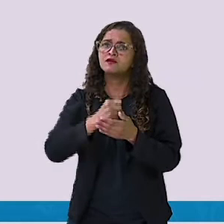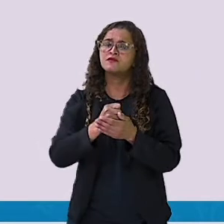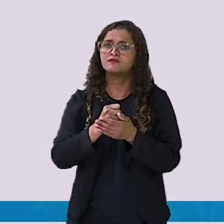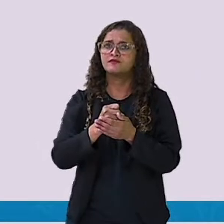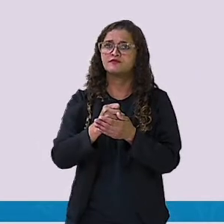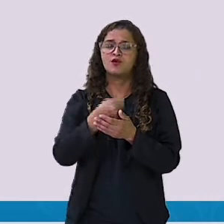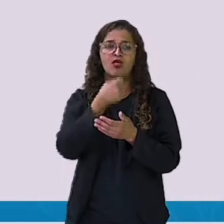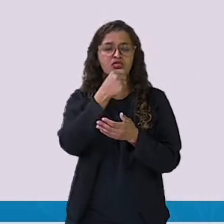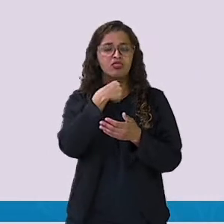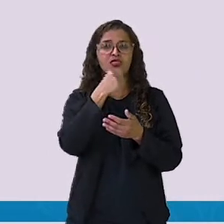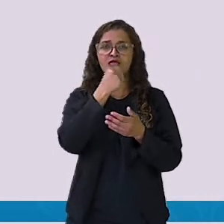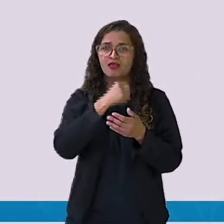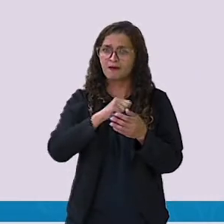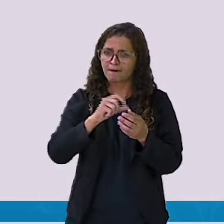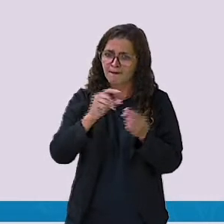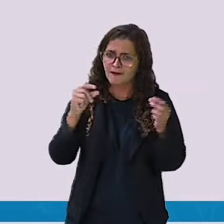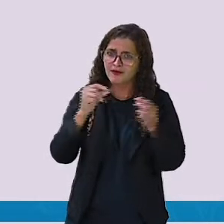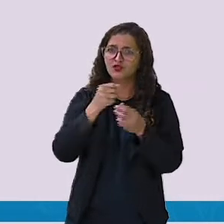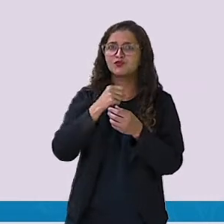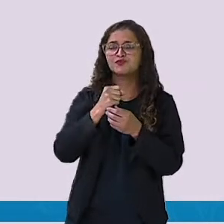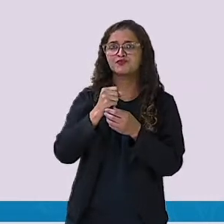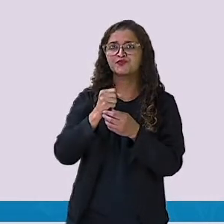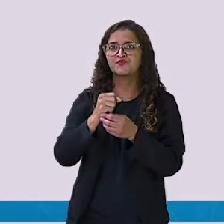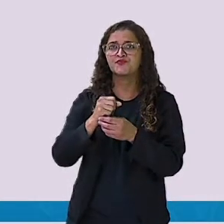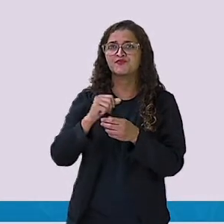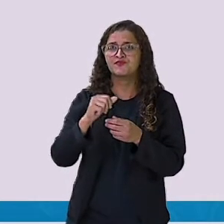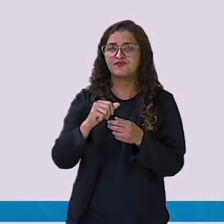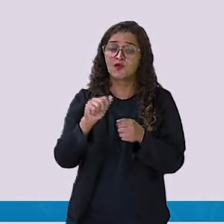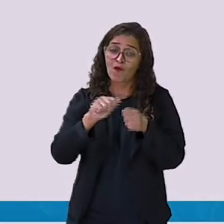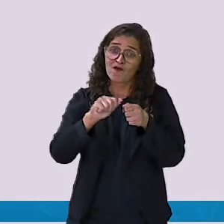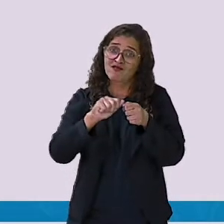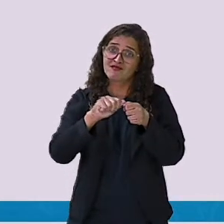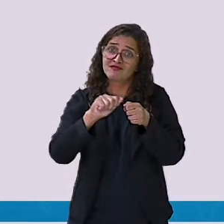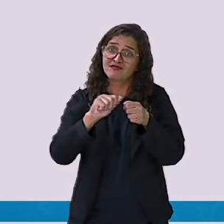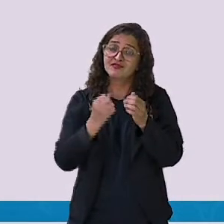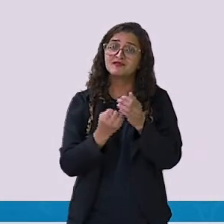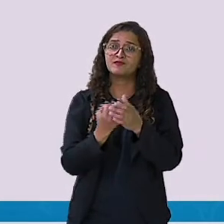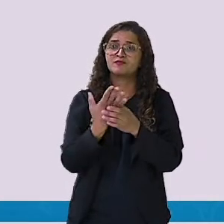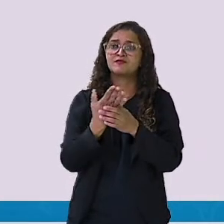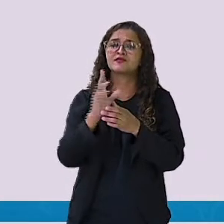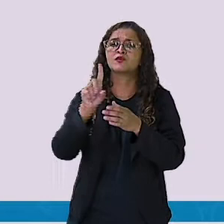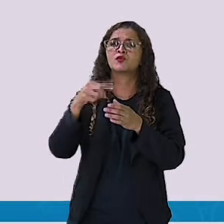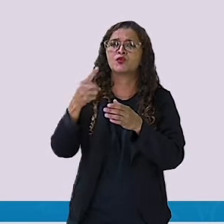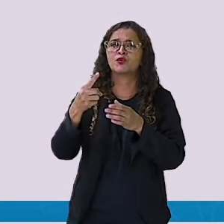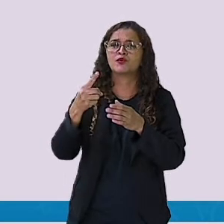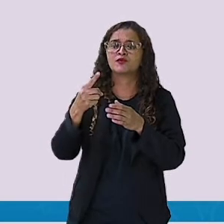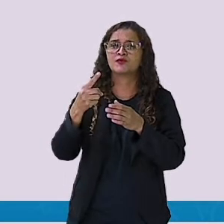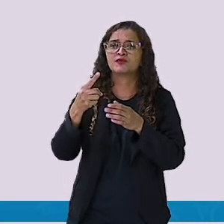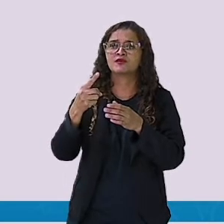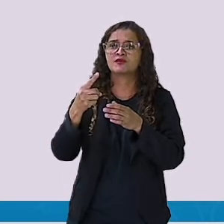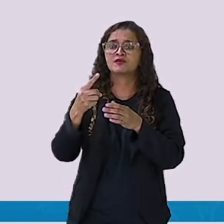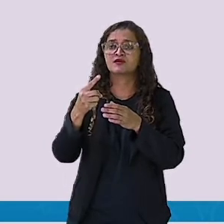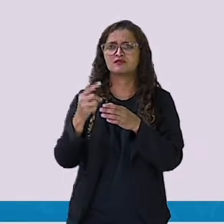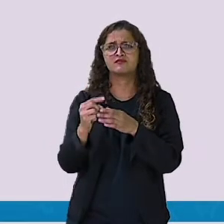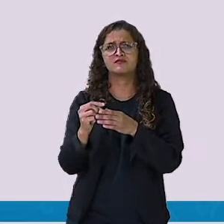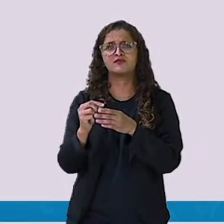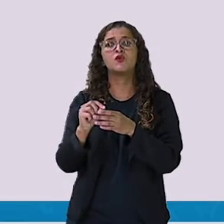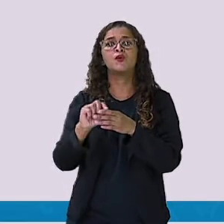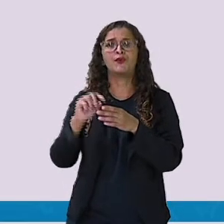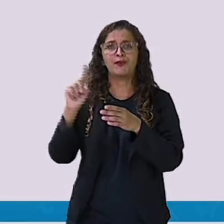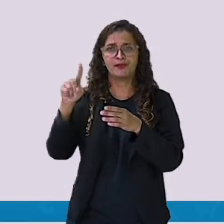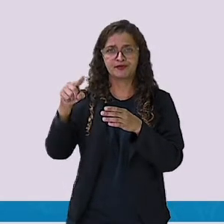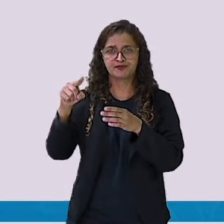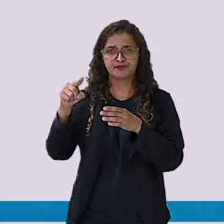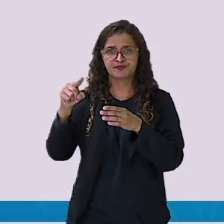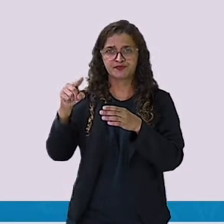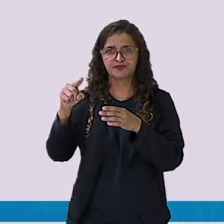picolé. Tendo feito esse palitinho, ele vai agora para outra indústria, uma que